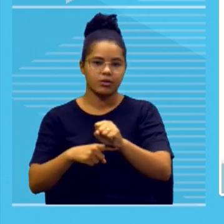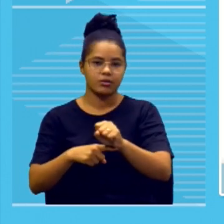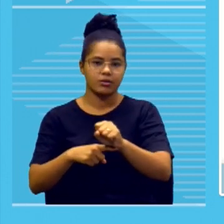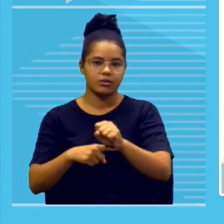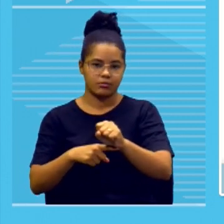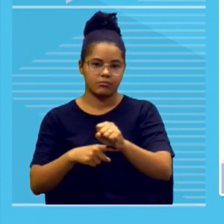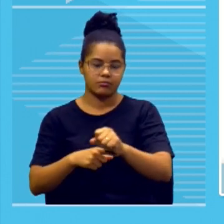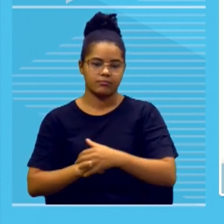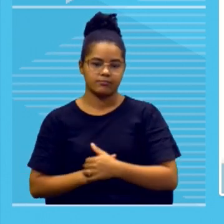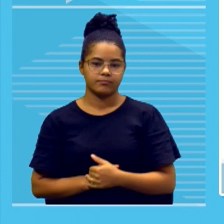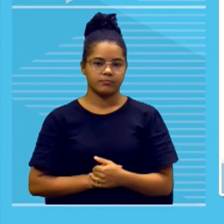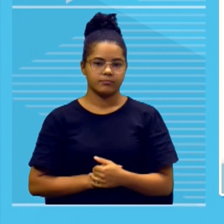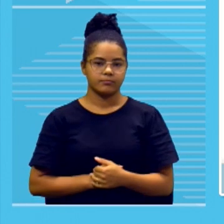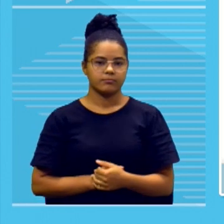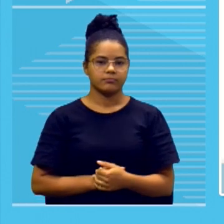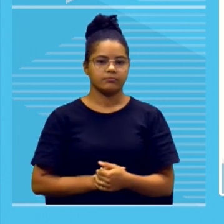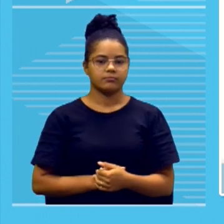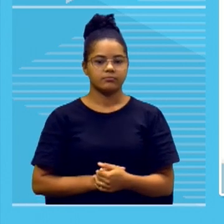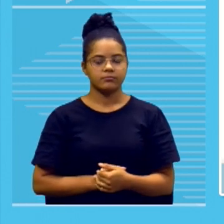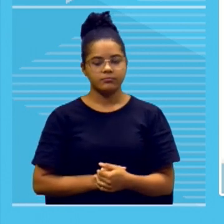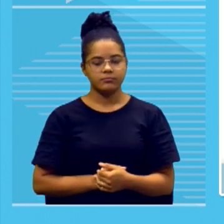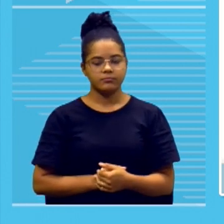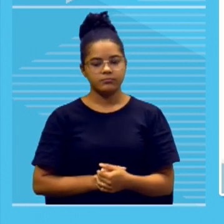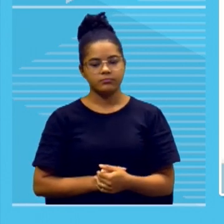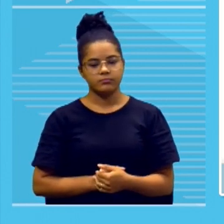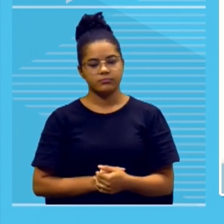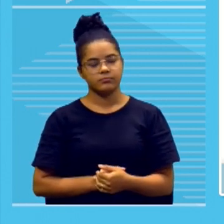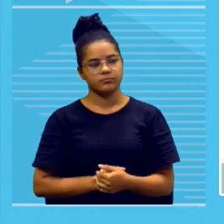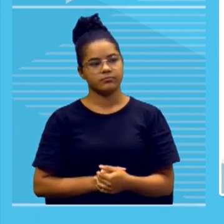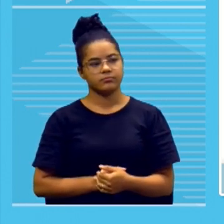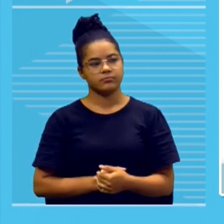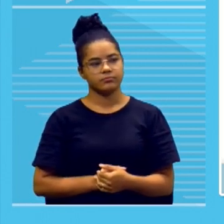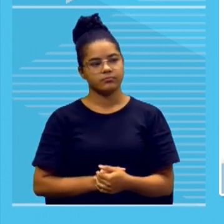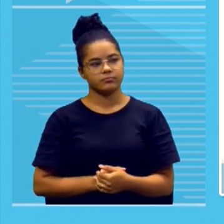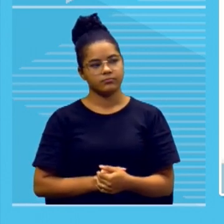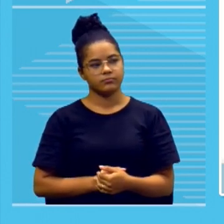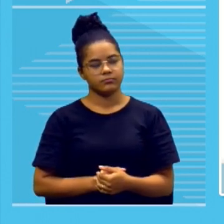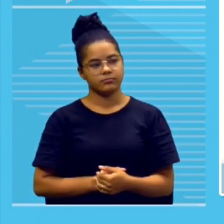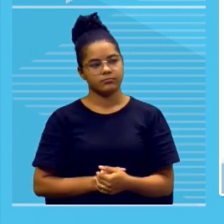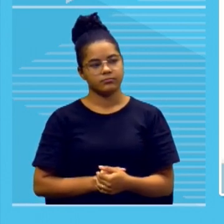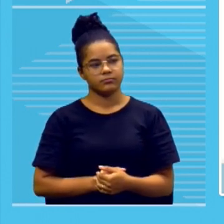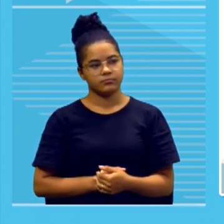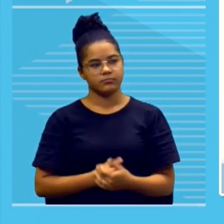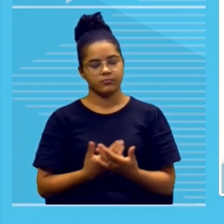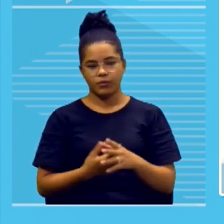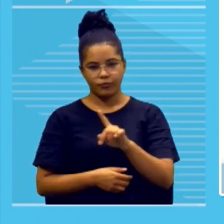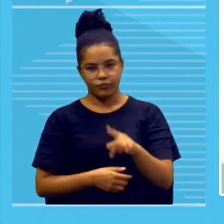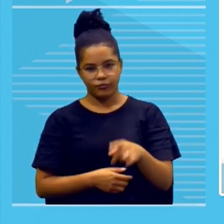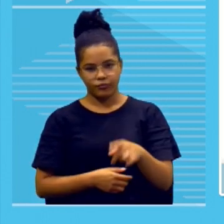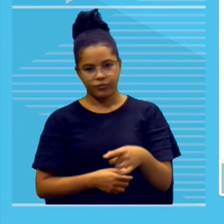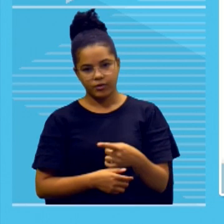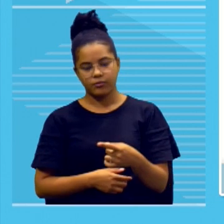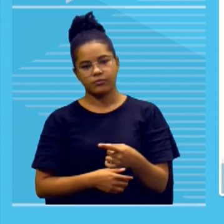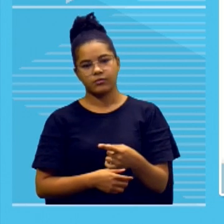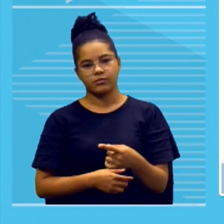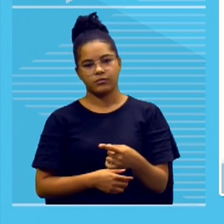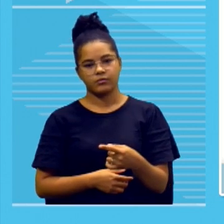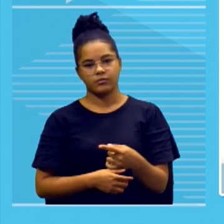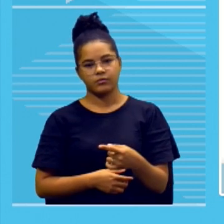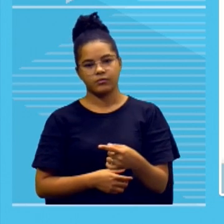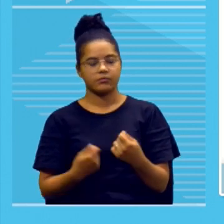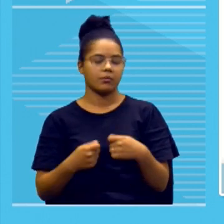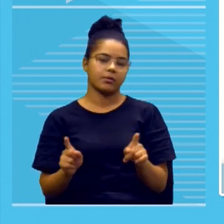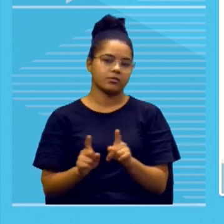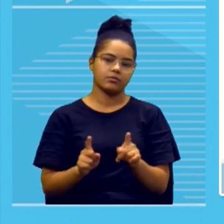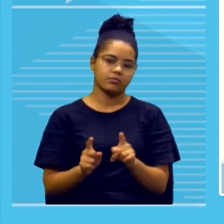Quem é que fugiu? Ah, os cachorros. Então, se é o sujeito, nada de vírgula entre o verbo e o